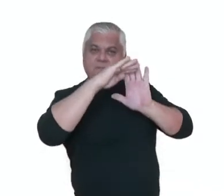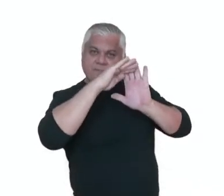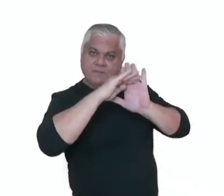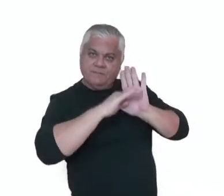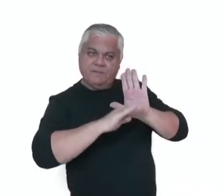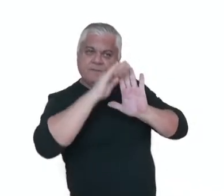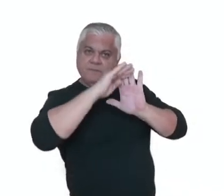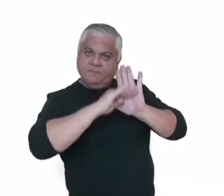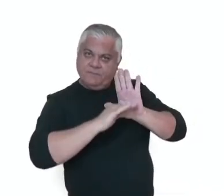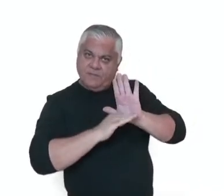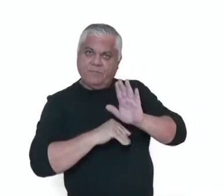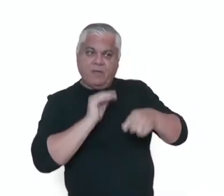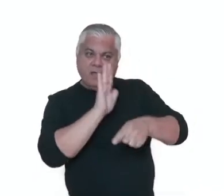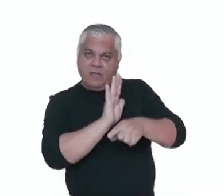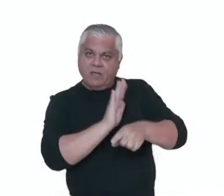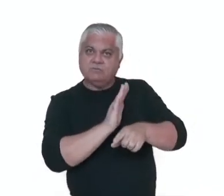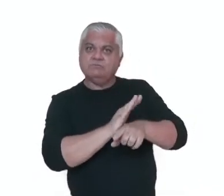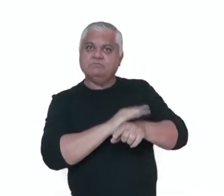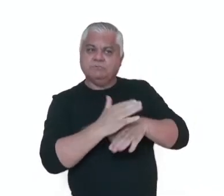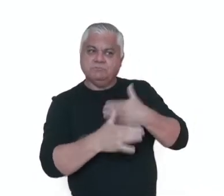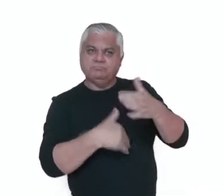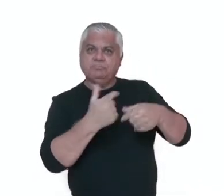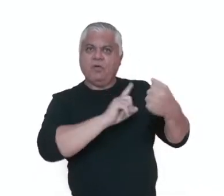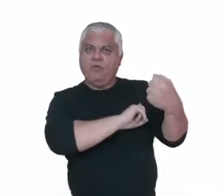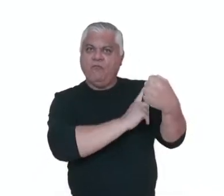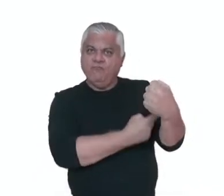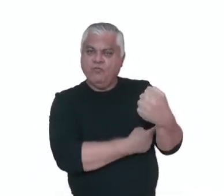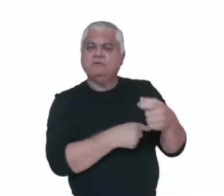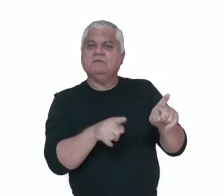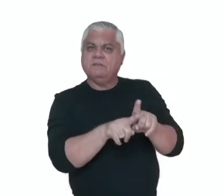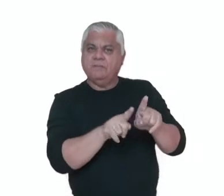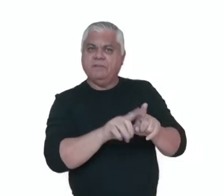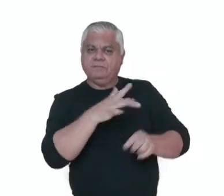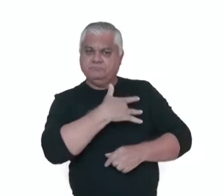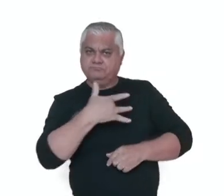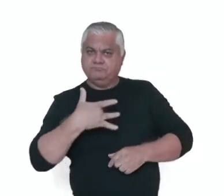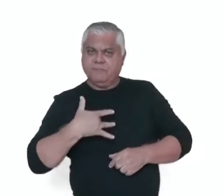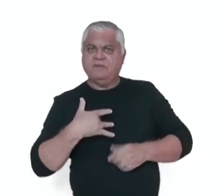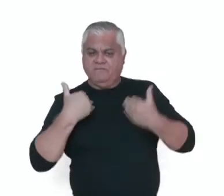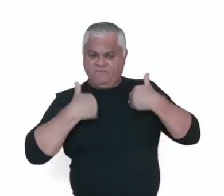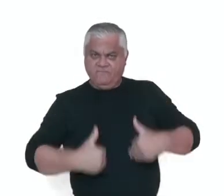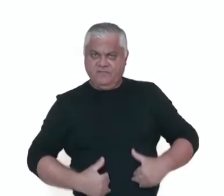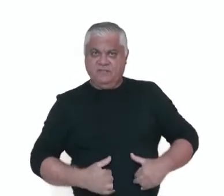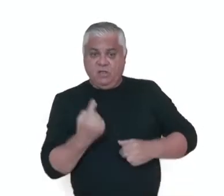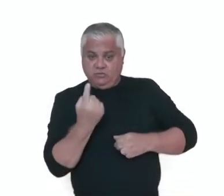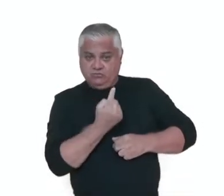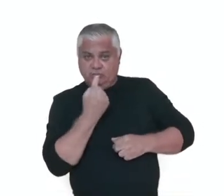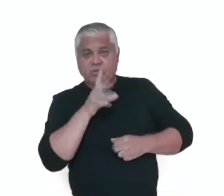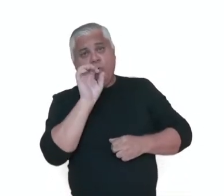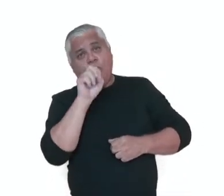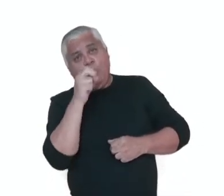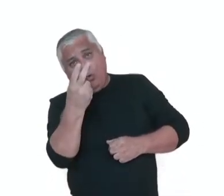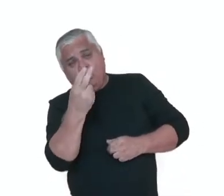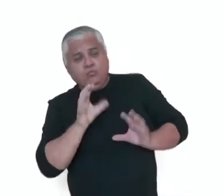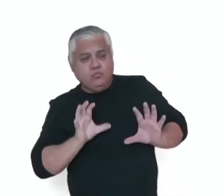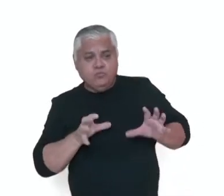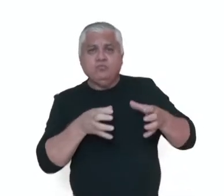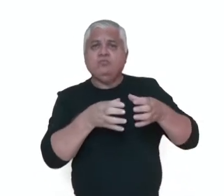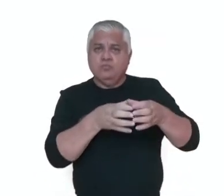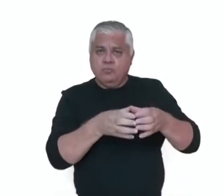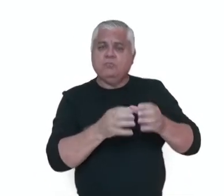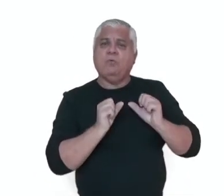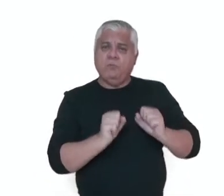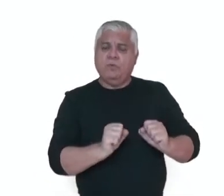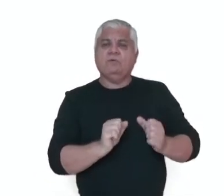do rendimento, a aquisição e a manutenção da condição física individual ou ainda a modificação da